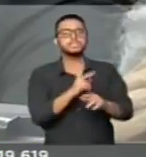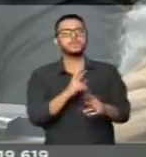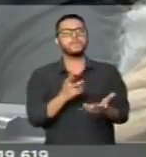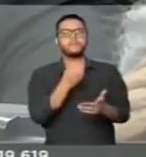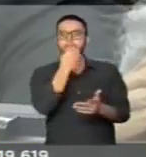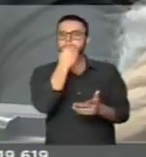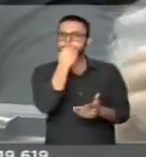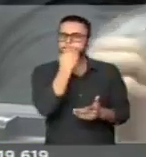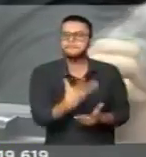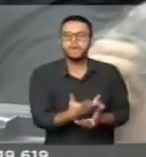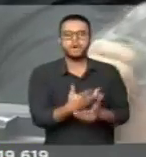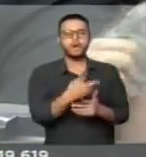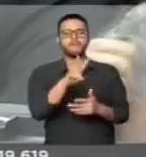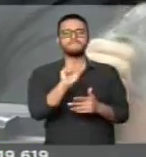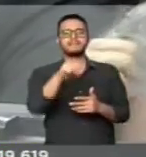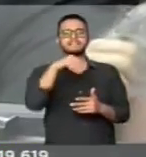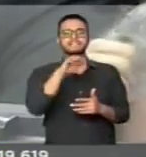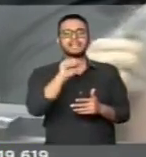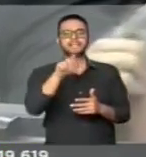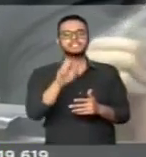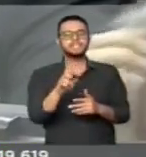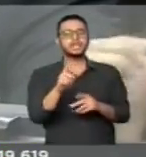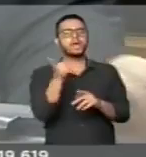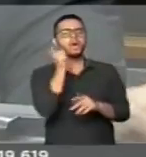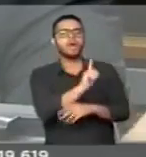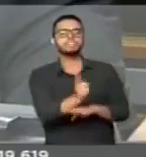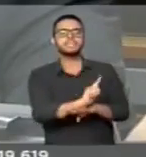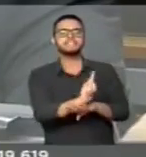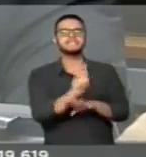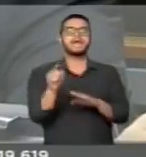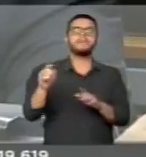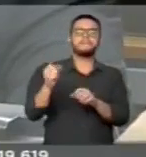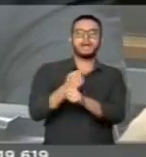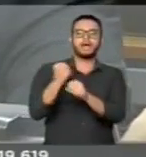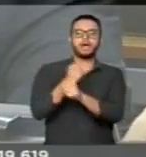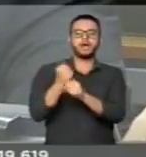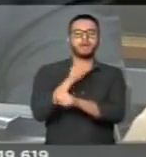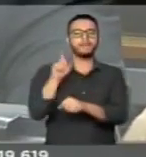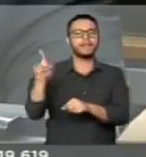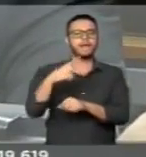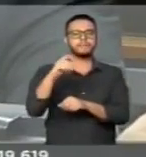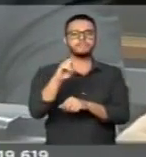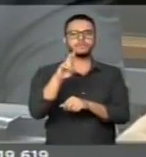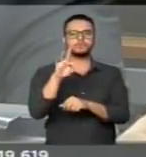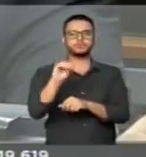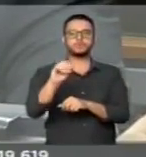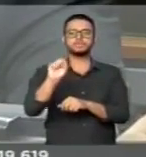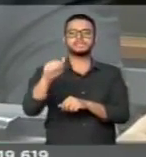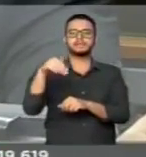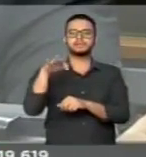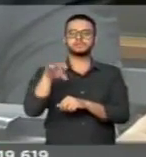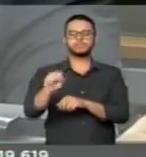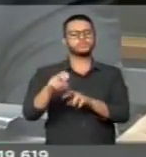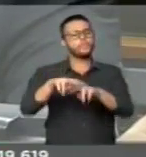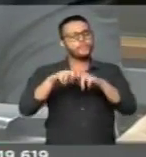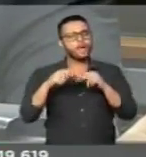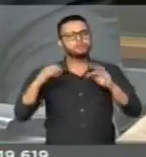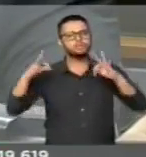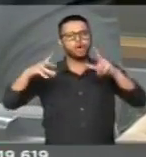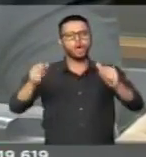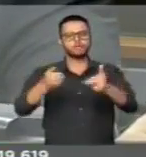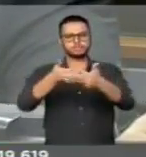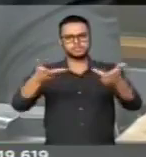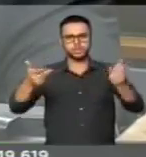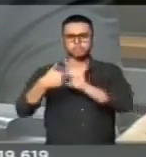uma obra no Porto de Santos. Portanto, terminando o meu tempo, diante de tudo que foi exposto, não faltam argumentos.